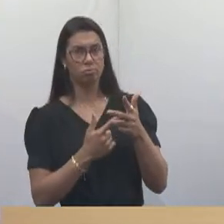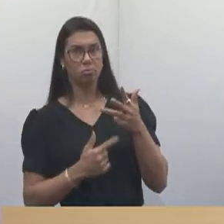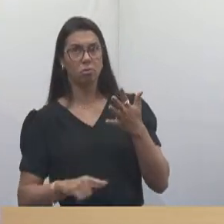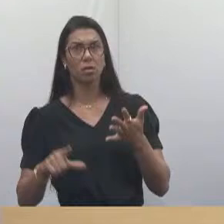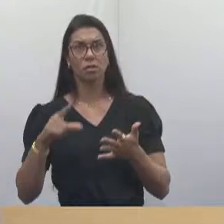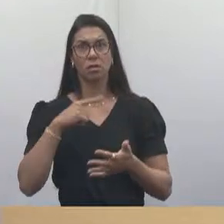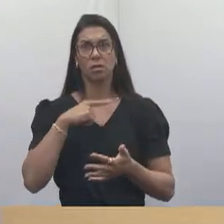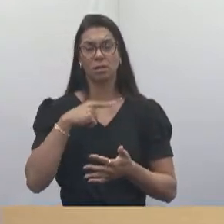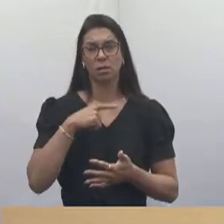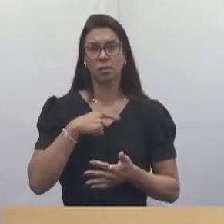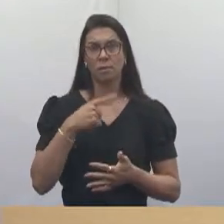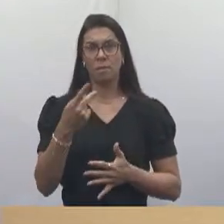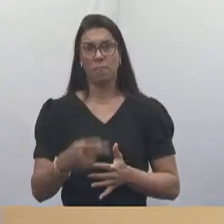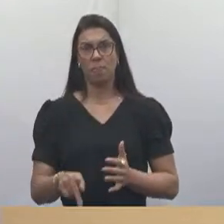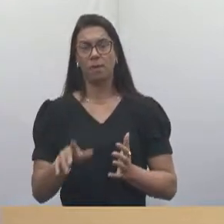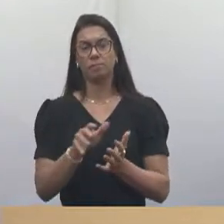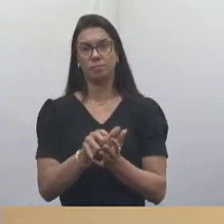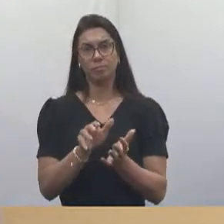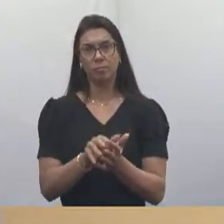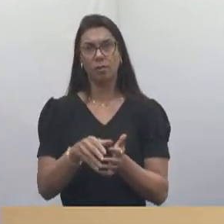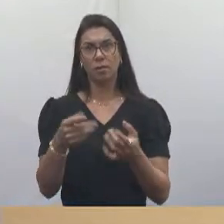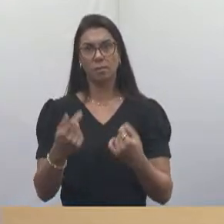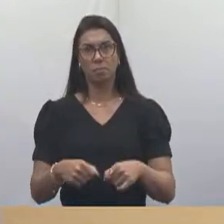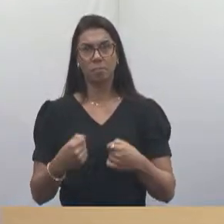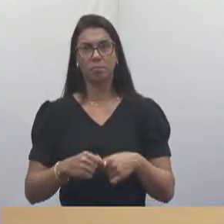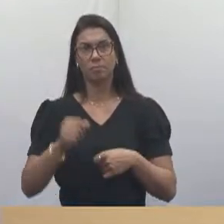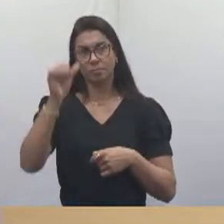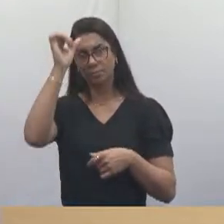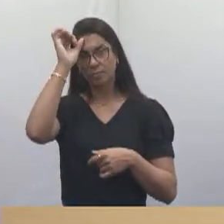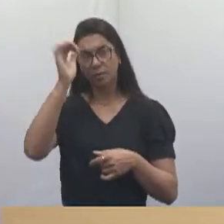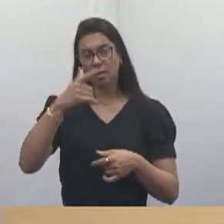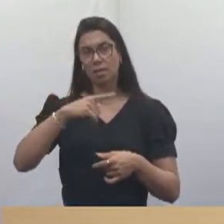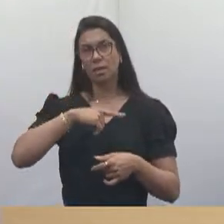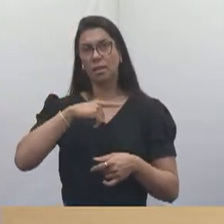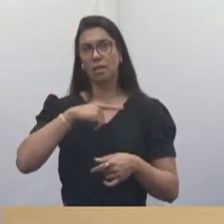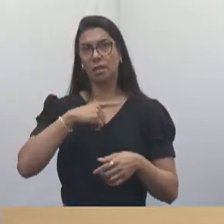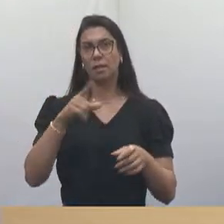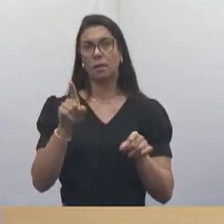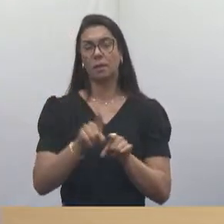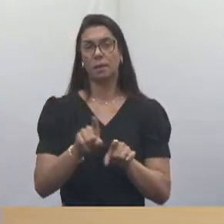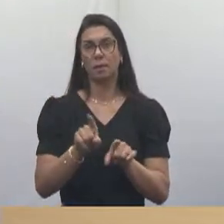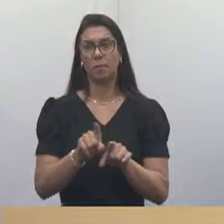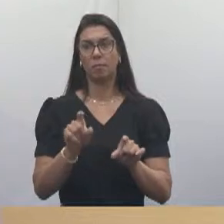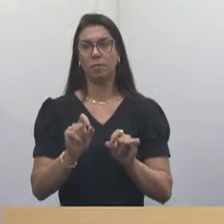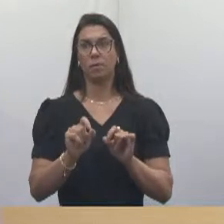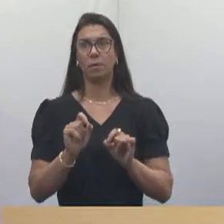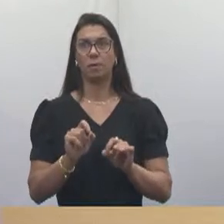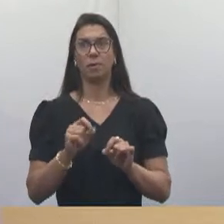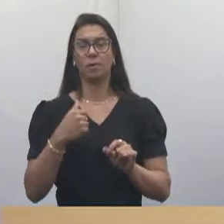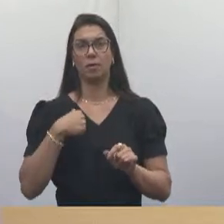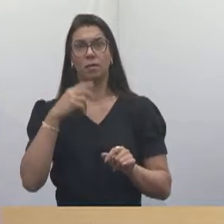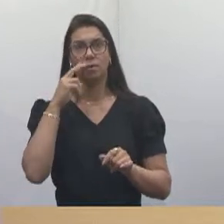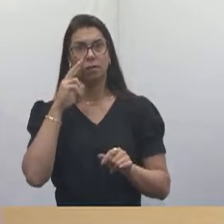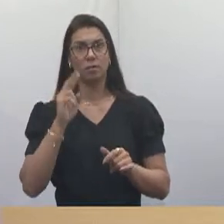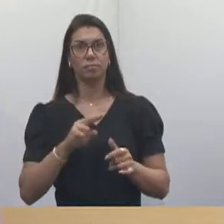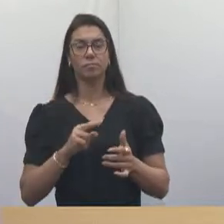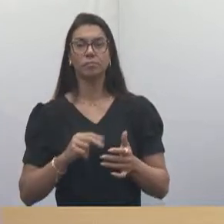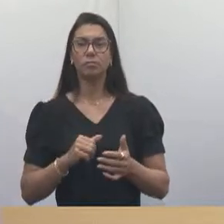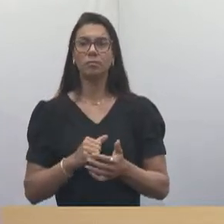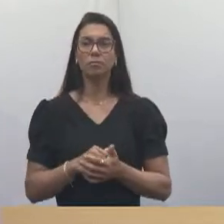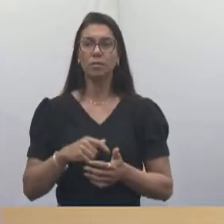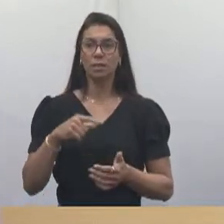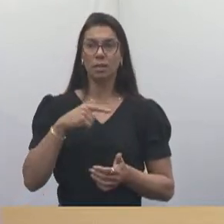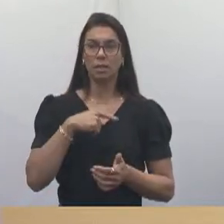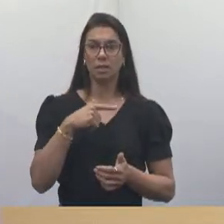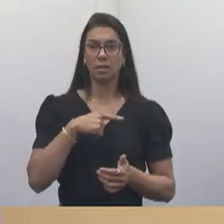são corriqueiras, que têm que ser resolvidas. Eu tenho aqui também, que eu estava vendo, nós